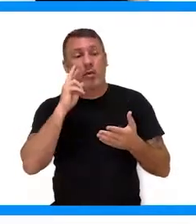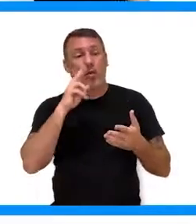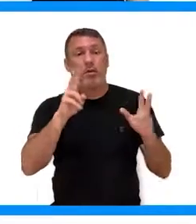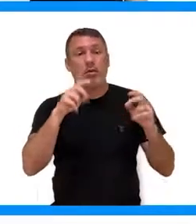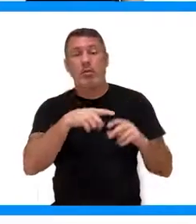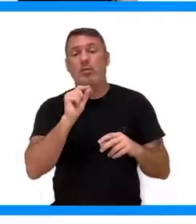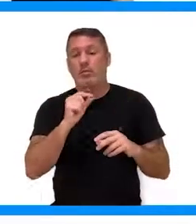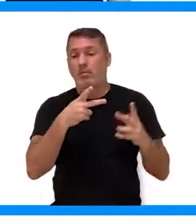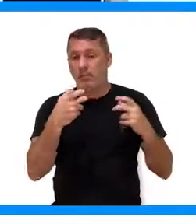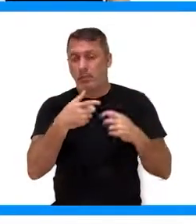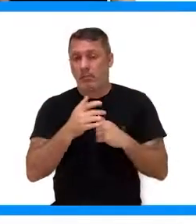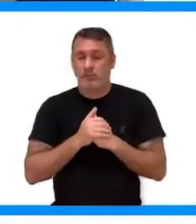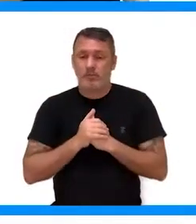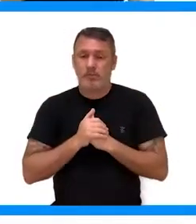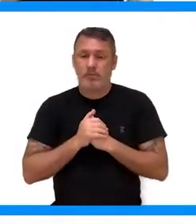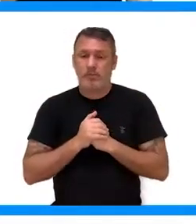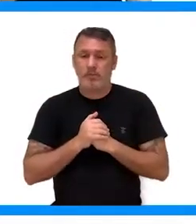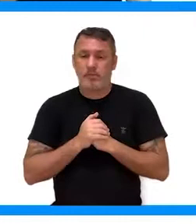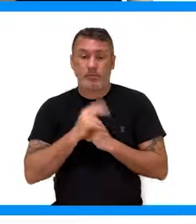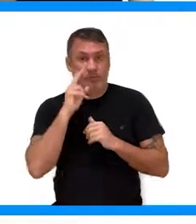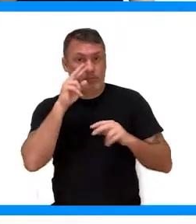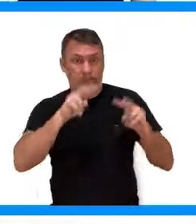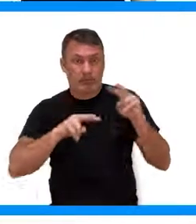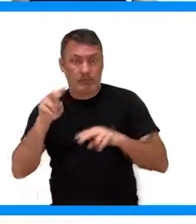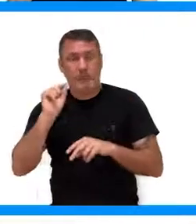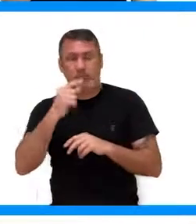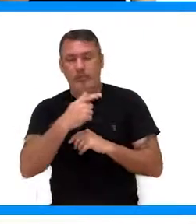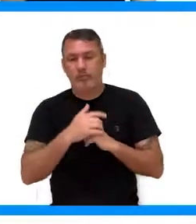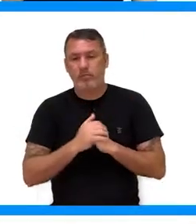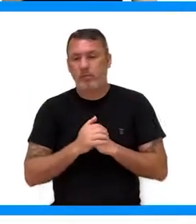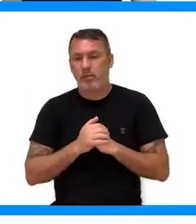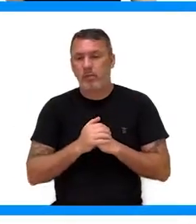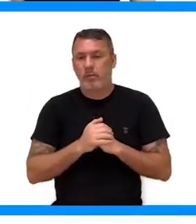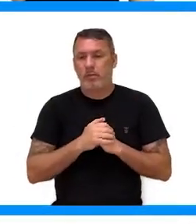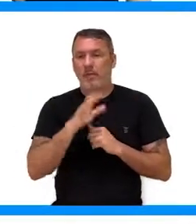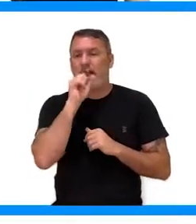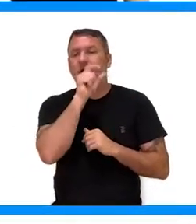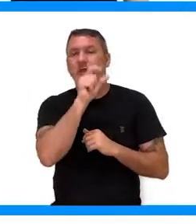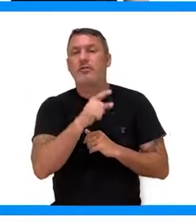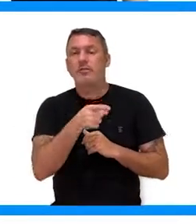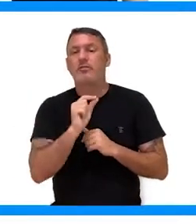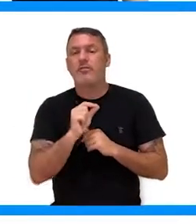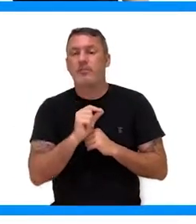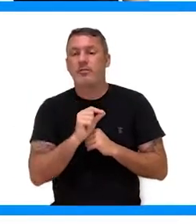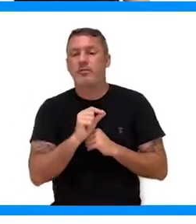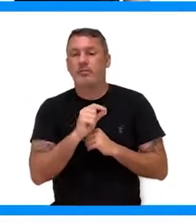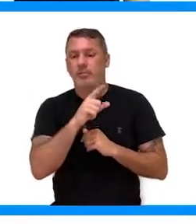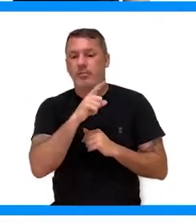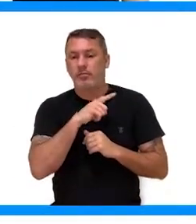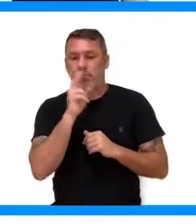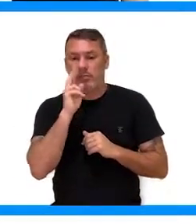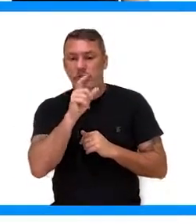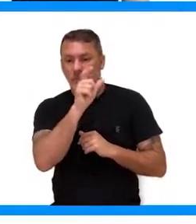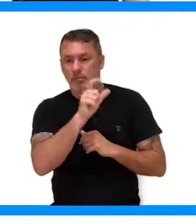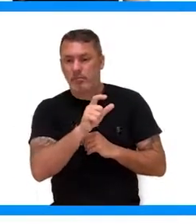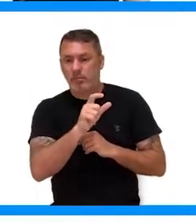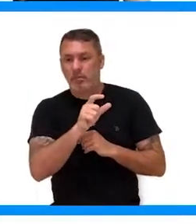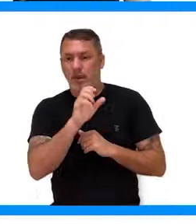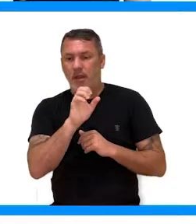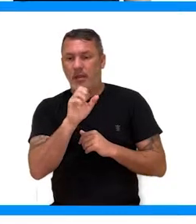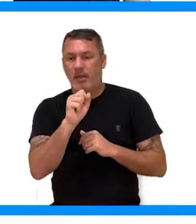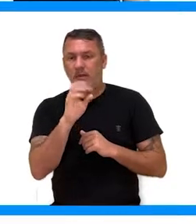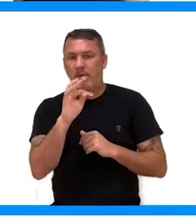estamos enxergando aqui? Percebe comigo, analise comigo o seguinte. Em laranja nós temos os